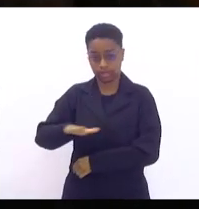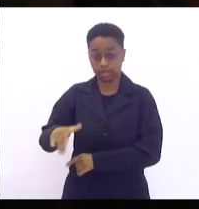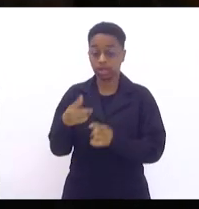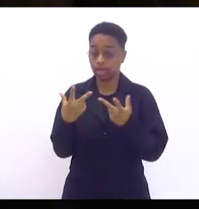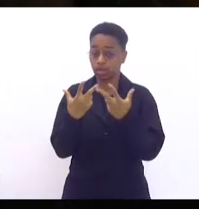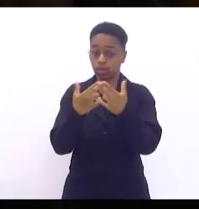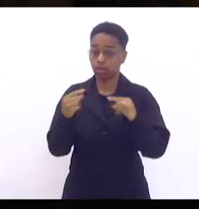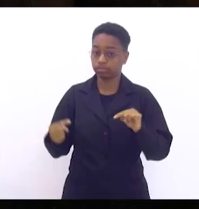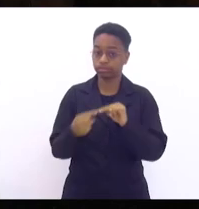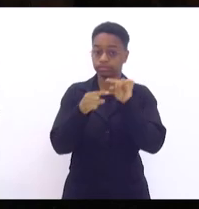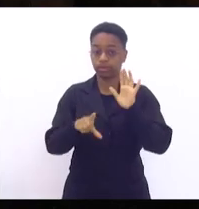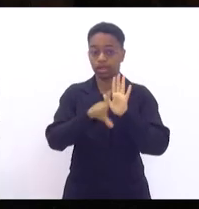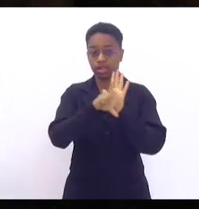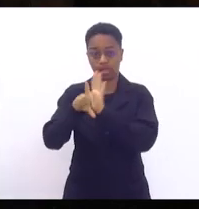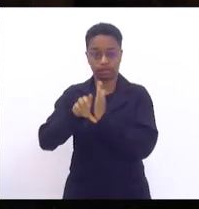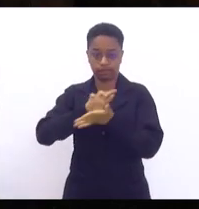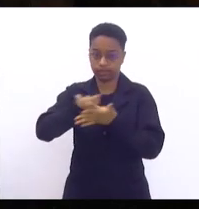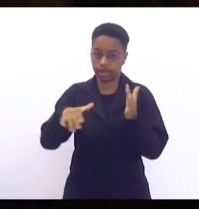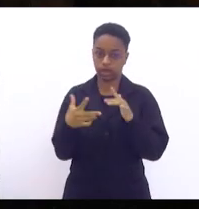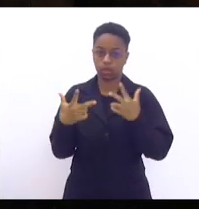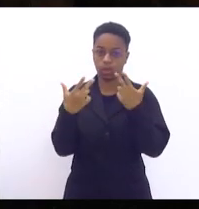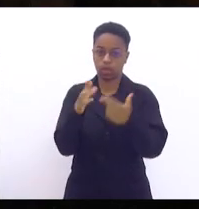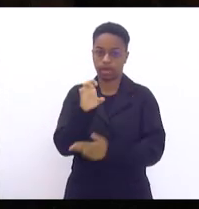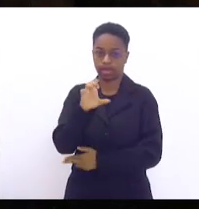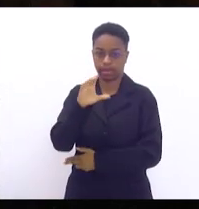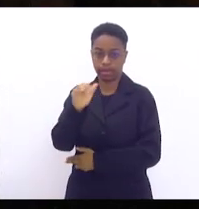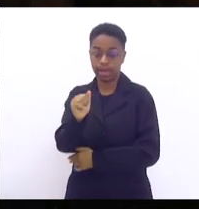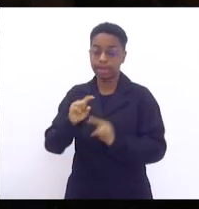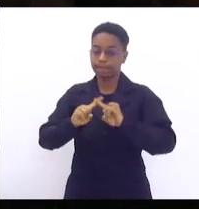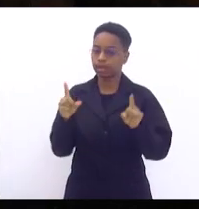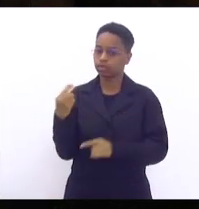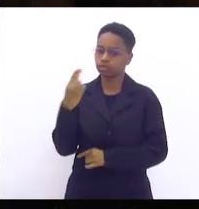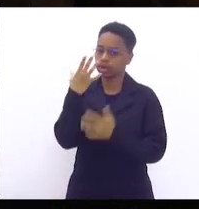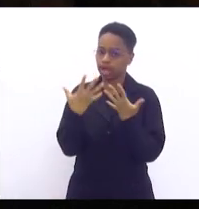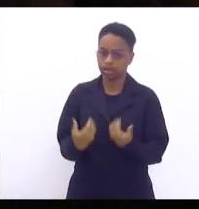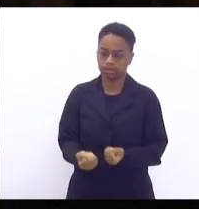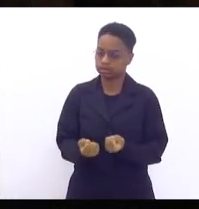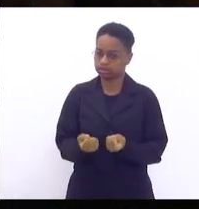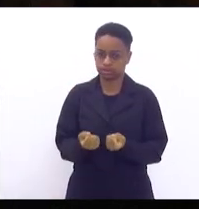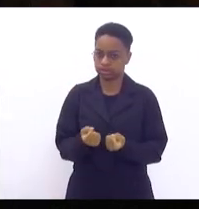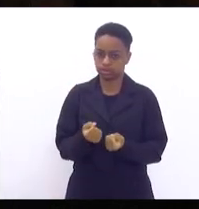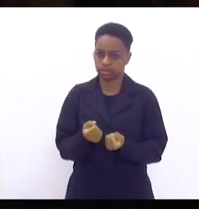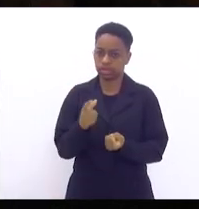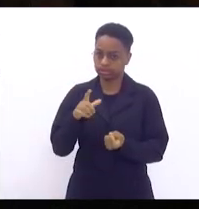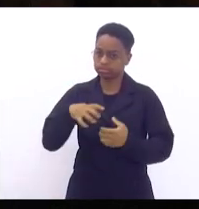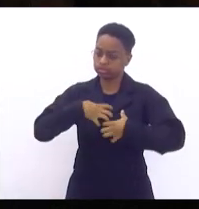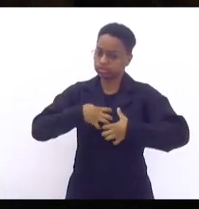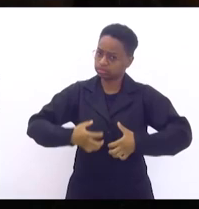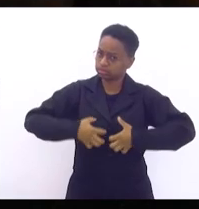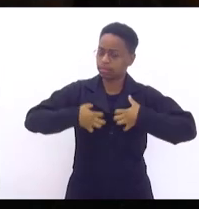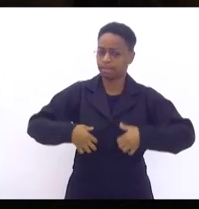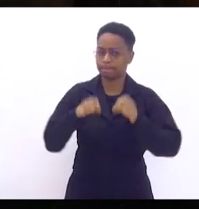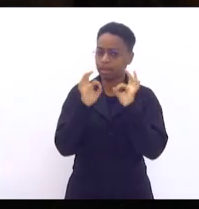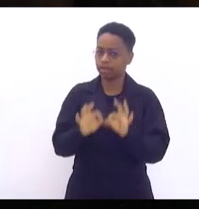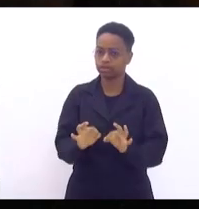prevê legislações como o ECA. Mas é inadmissível, é revoltante,